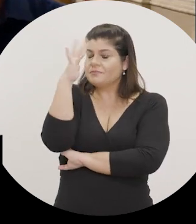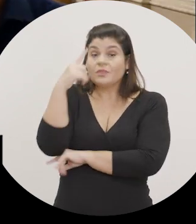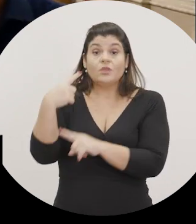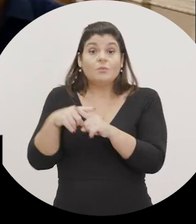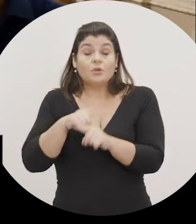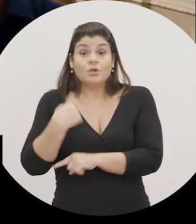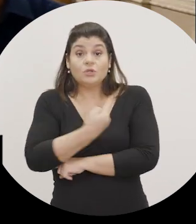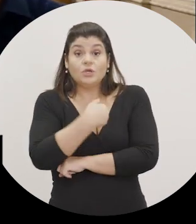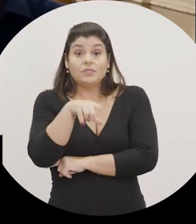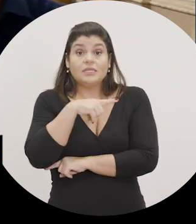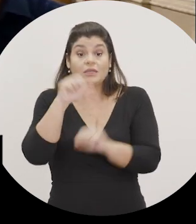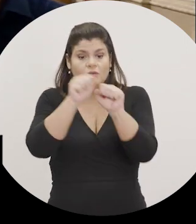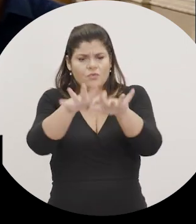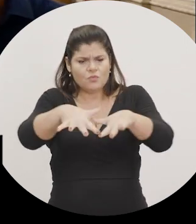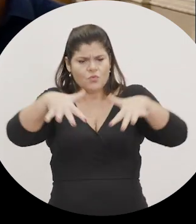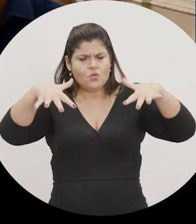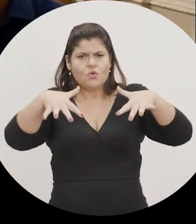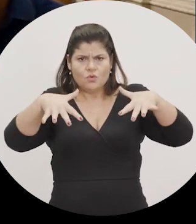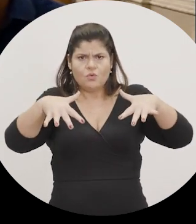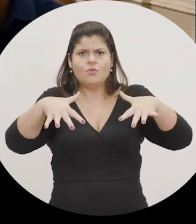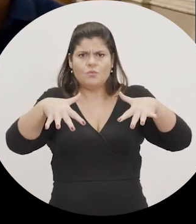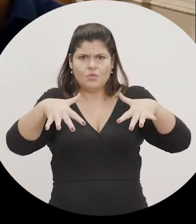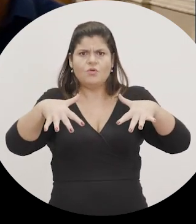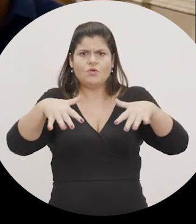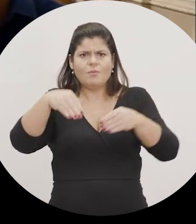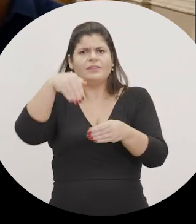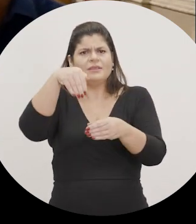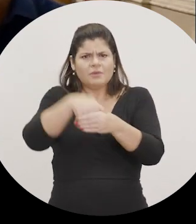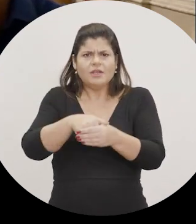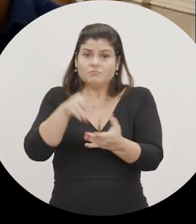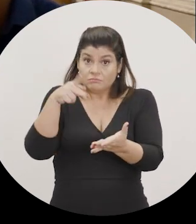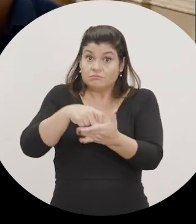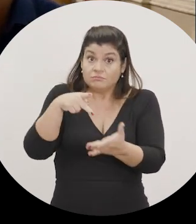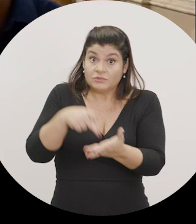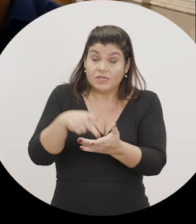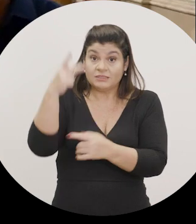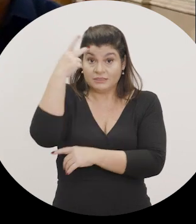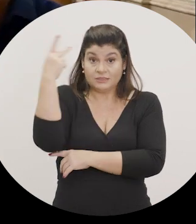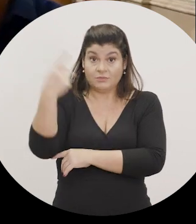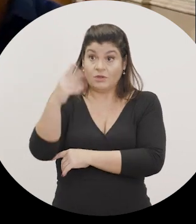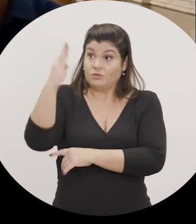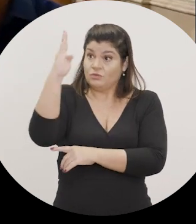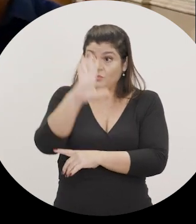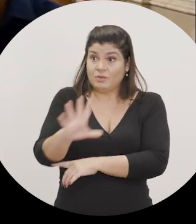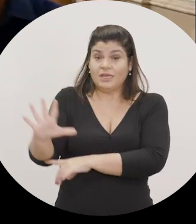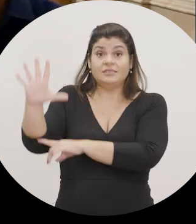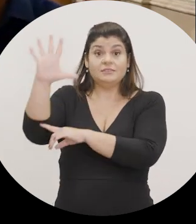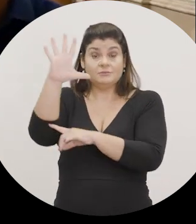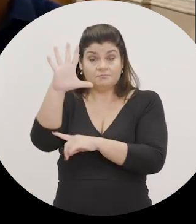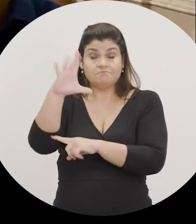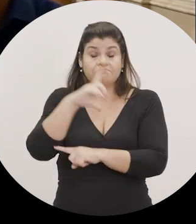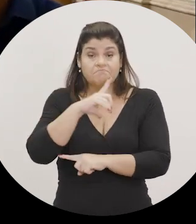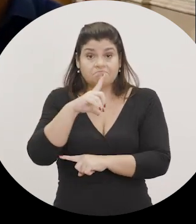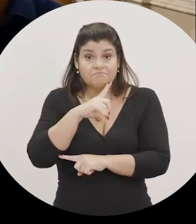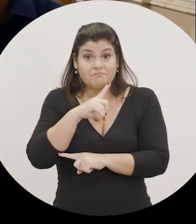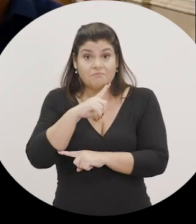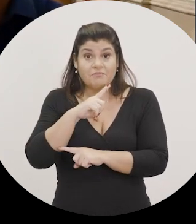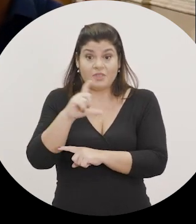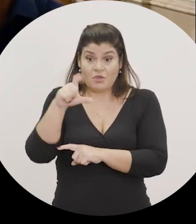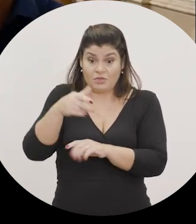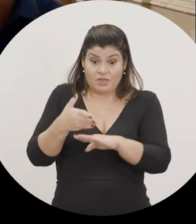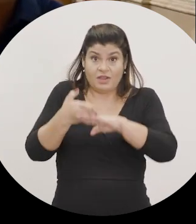ficava imaginando, porque nós temos um dos públicos mais democráticos de São Paulo e do Brasil,